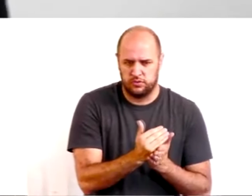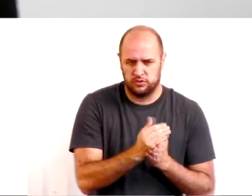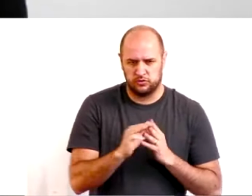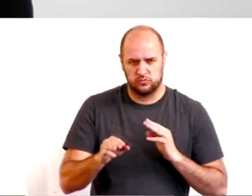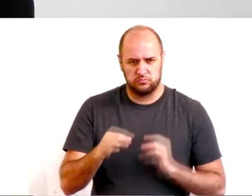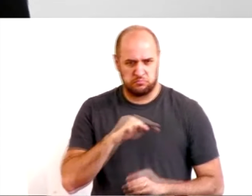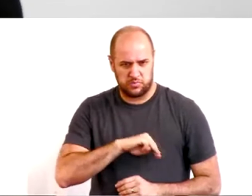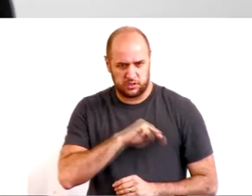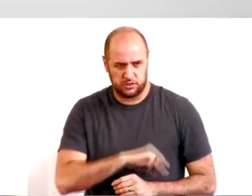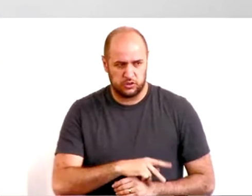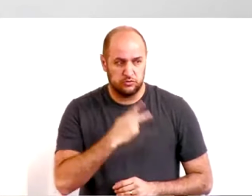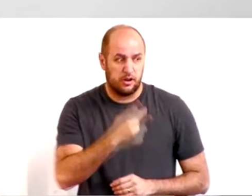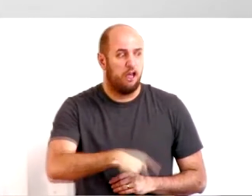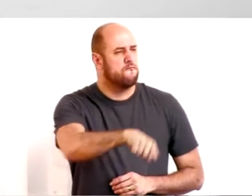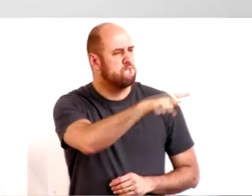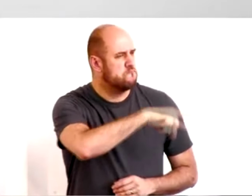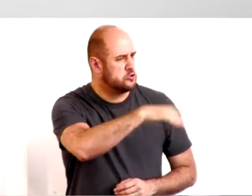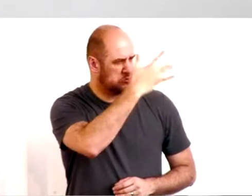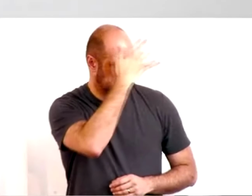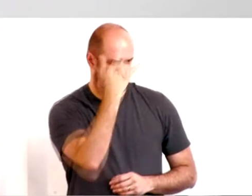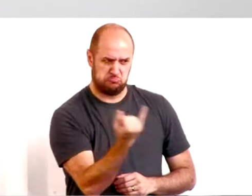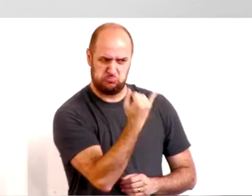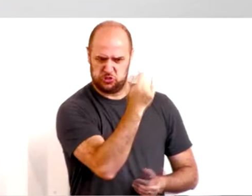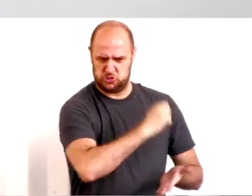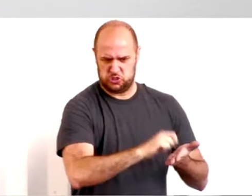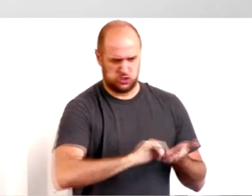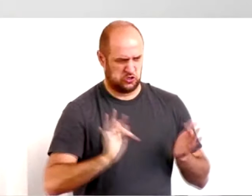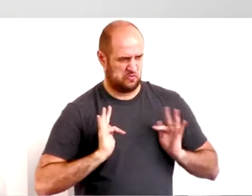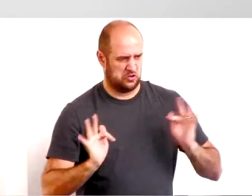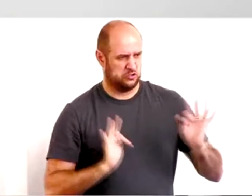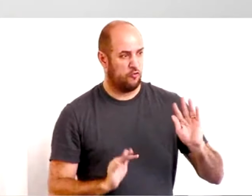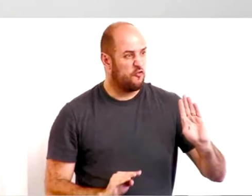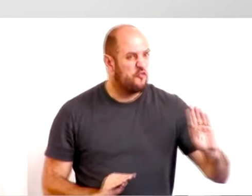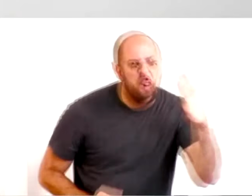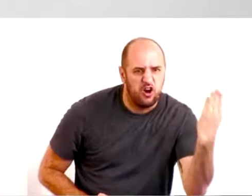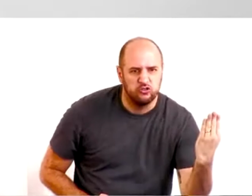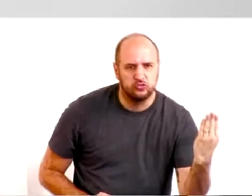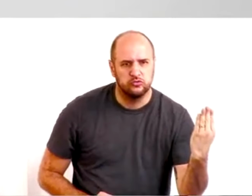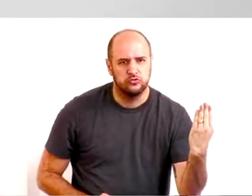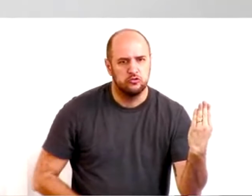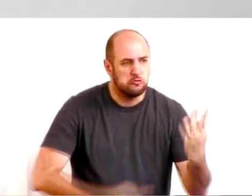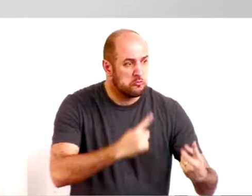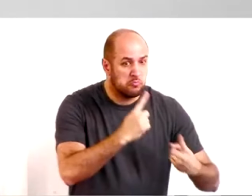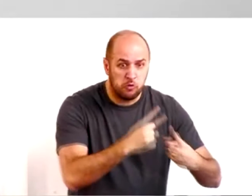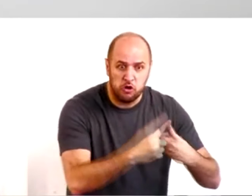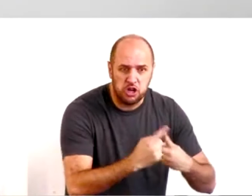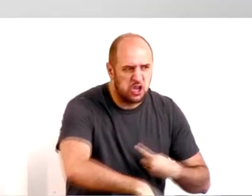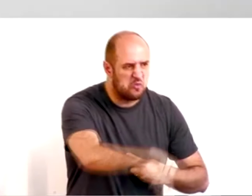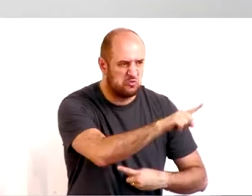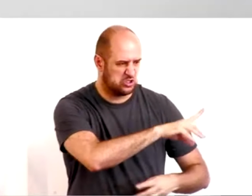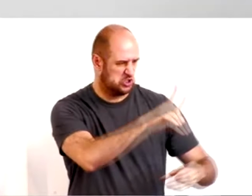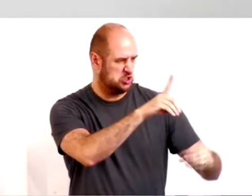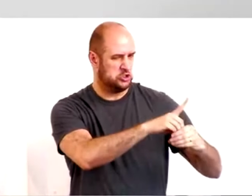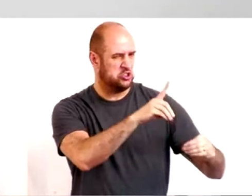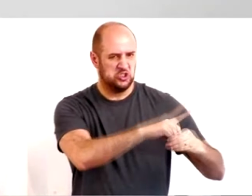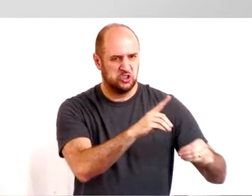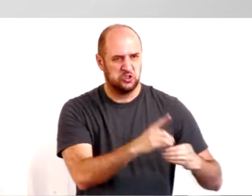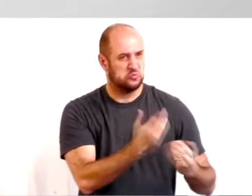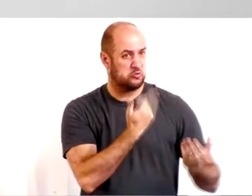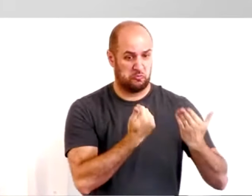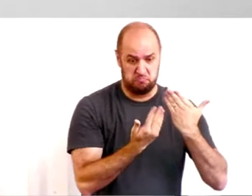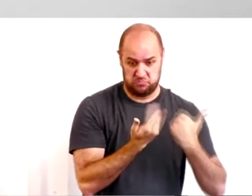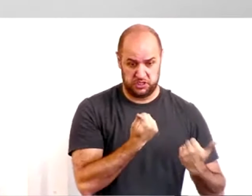ai de vocês, escribas e fariseus, hipócritas, porque vocês dão o dízimo da hortelã, do endro